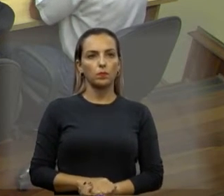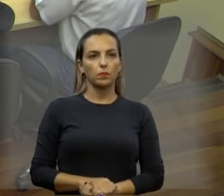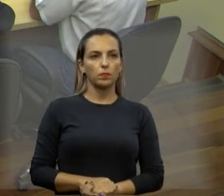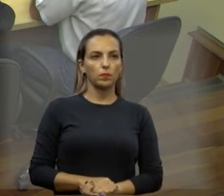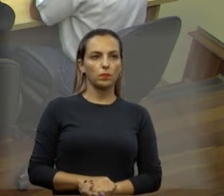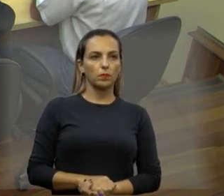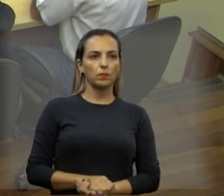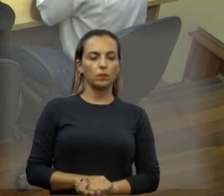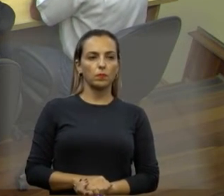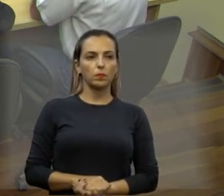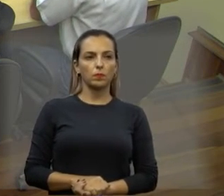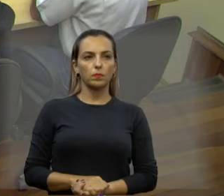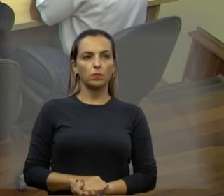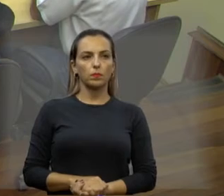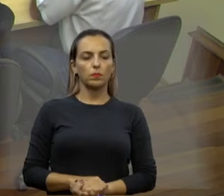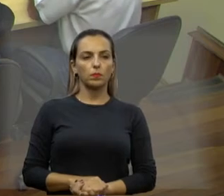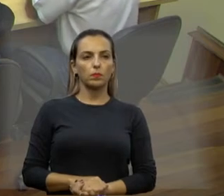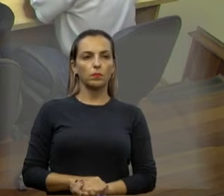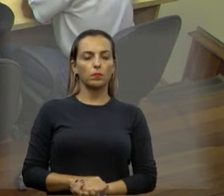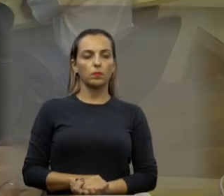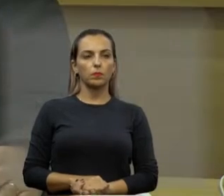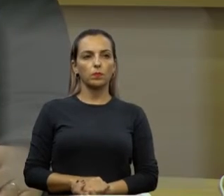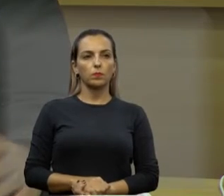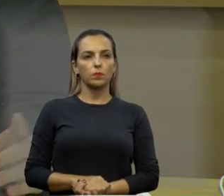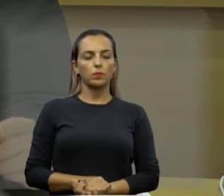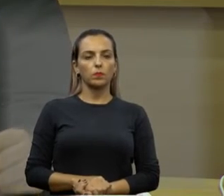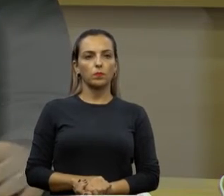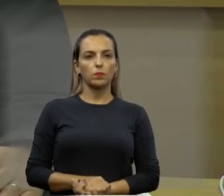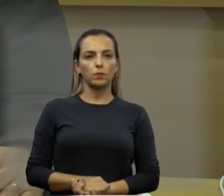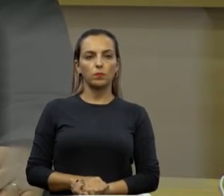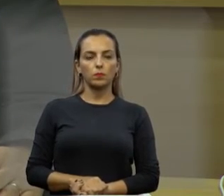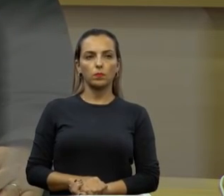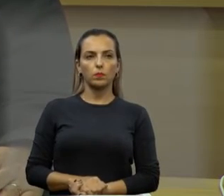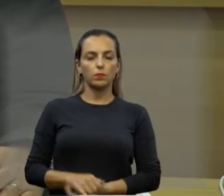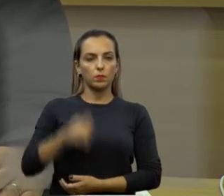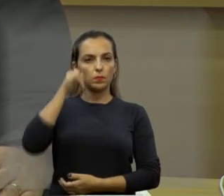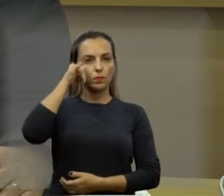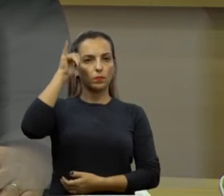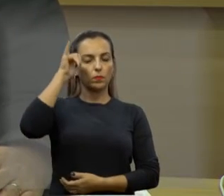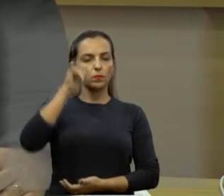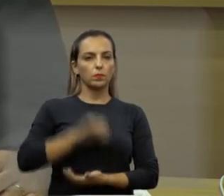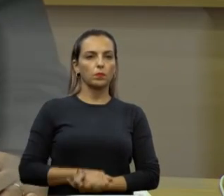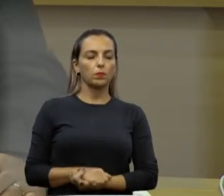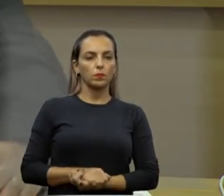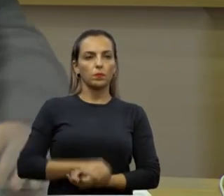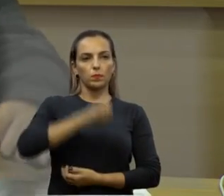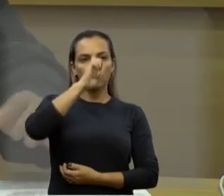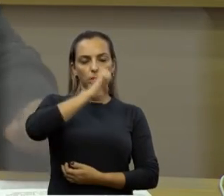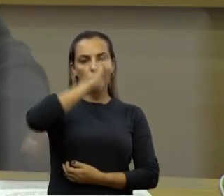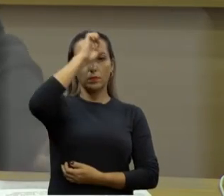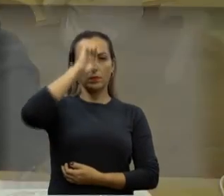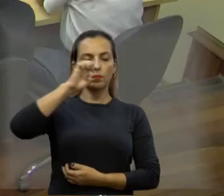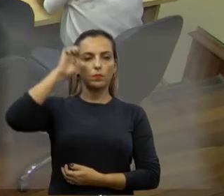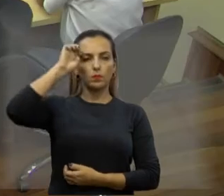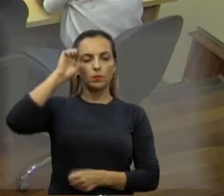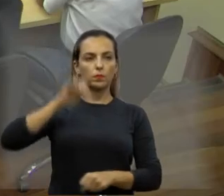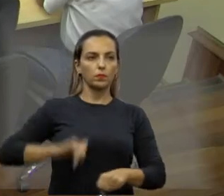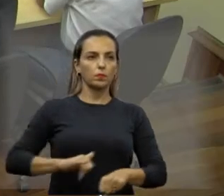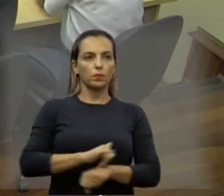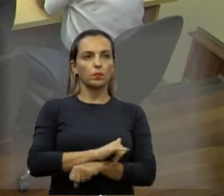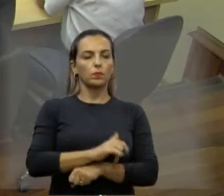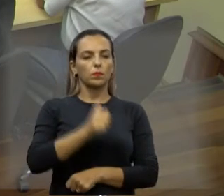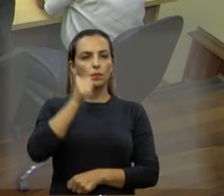o vereador Rafael de a gente está na alto Aloísio Boi presente Edson réu ausente